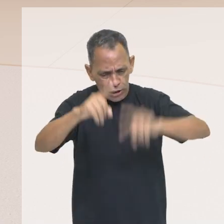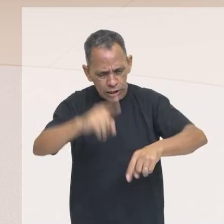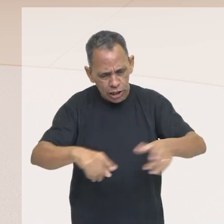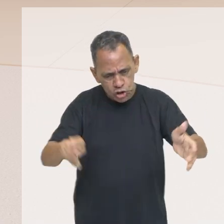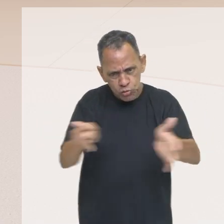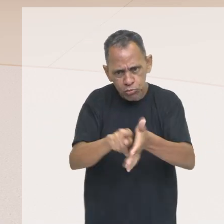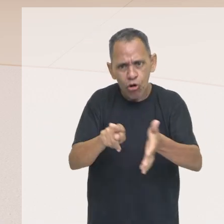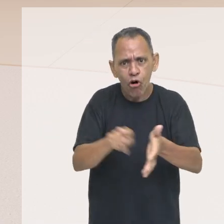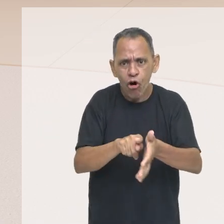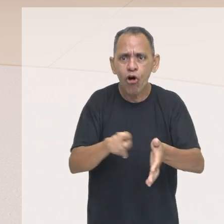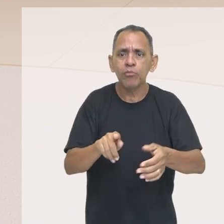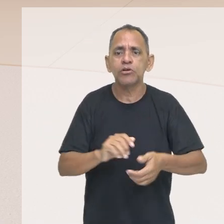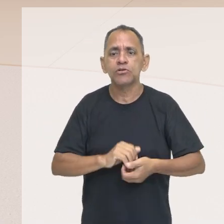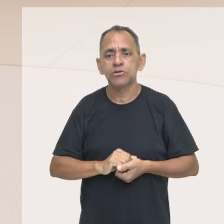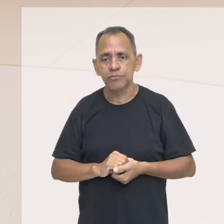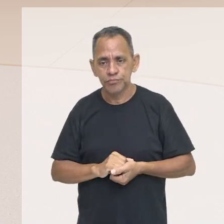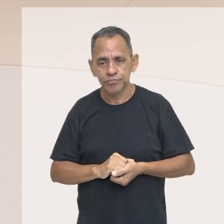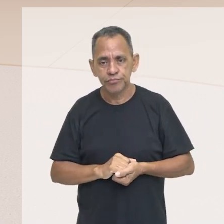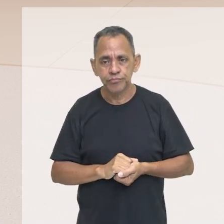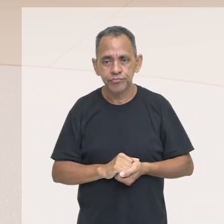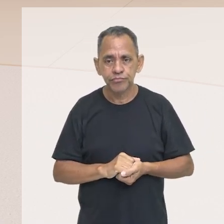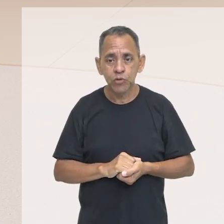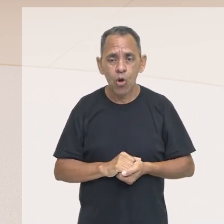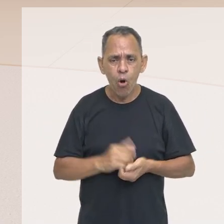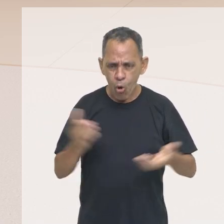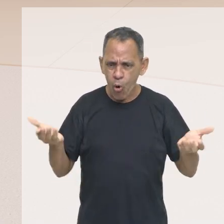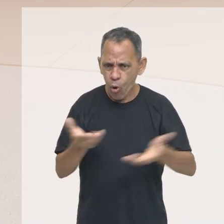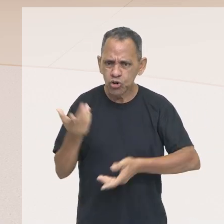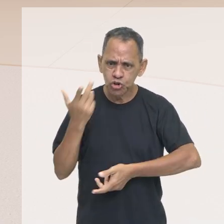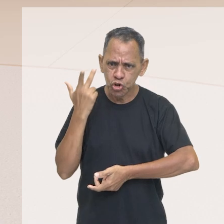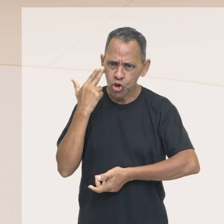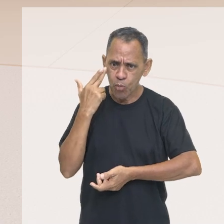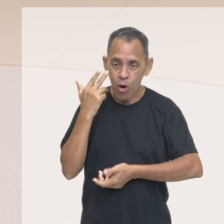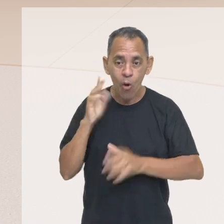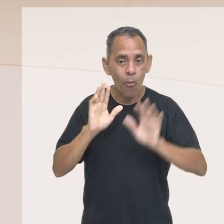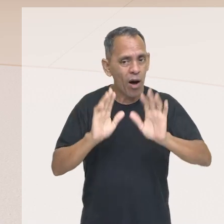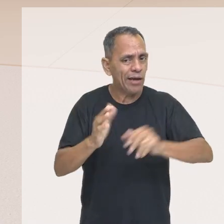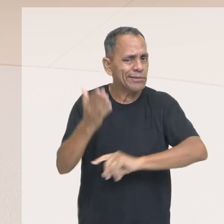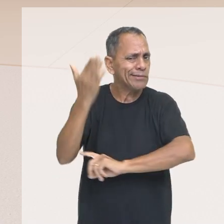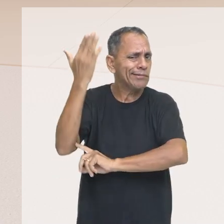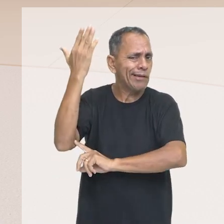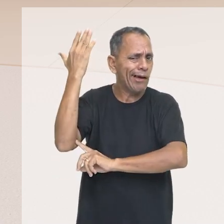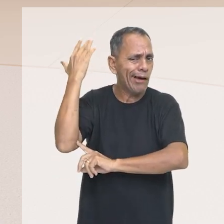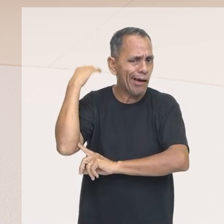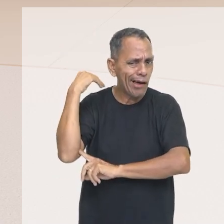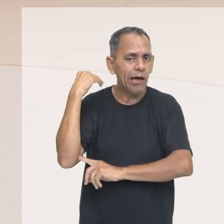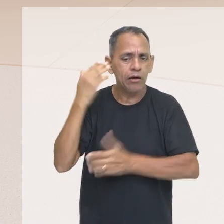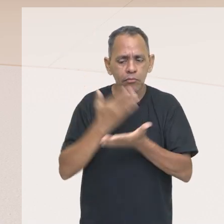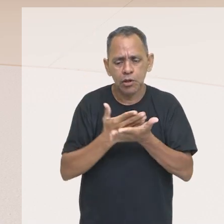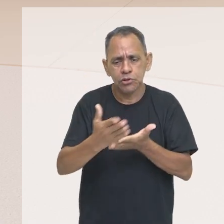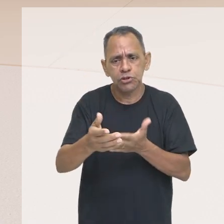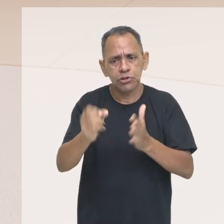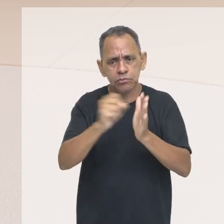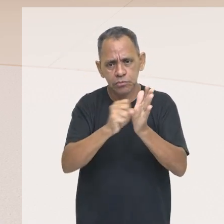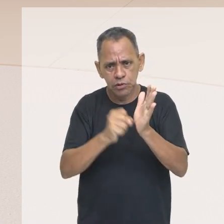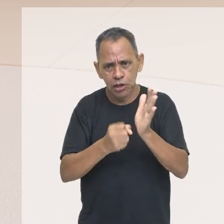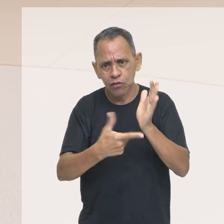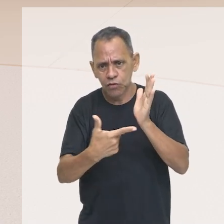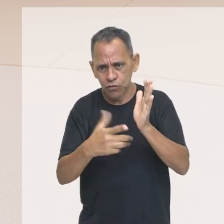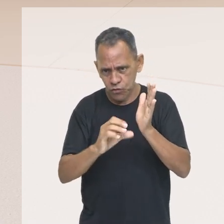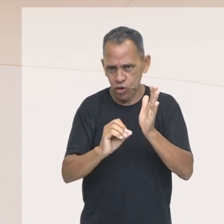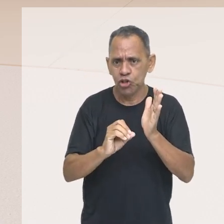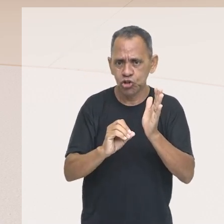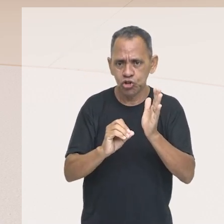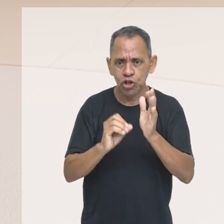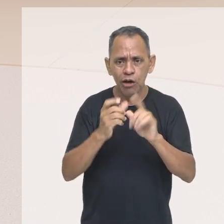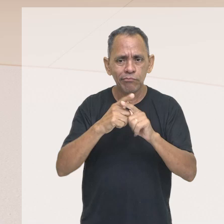dia são, vamos dizer assim, normais, mas, né, é a partir do século XX que a grande maioria da